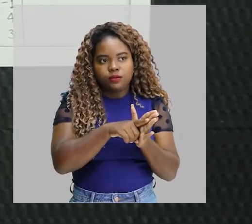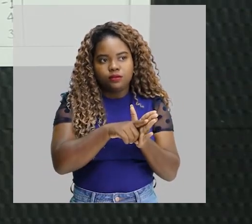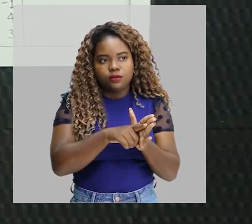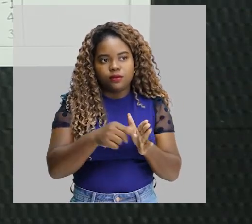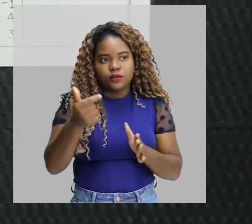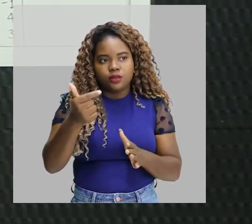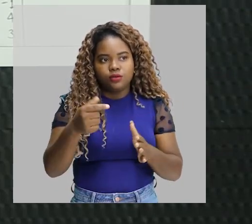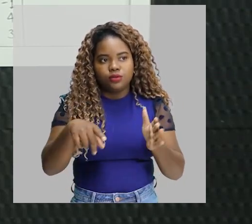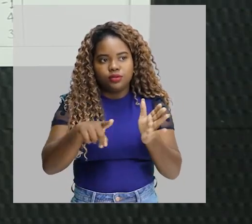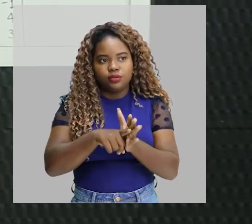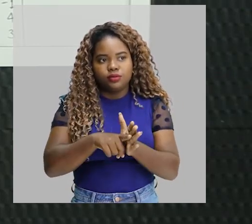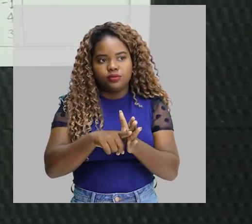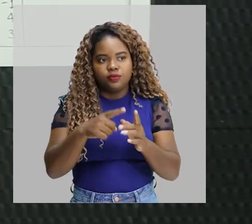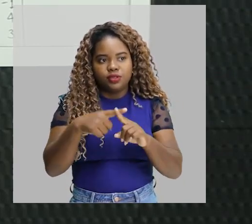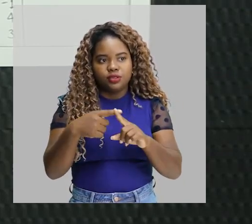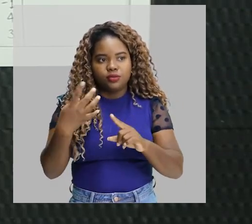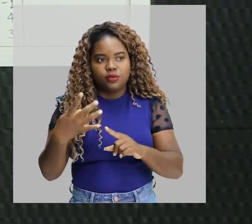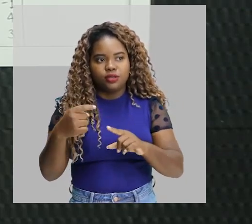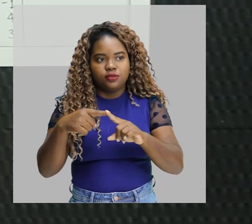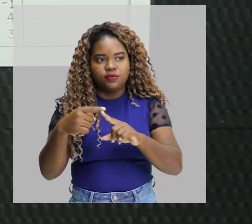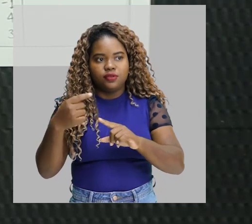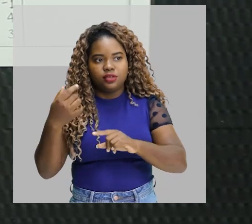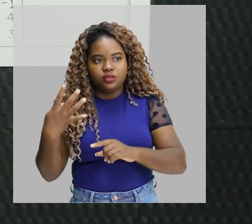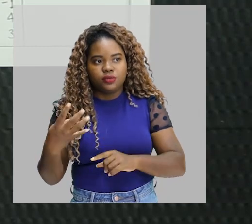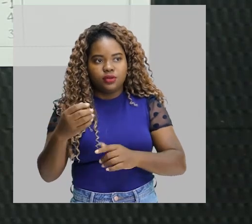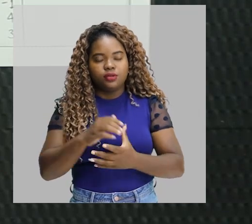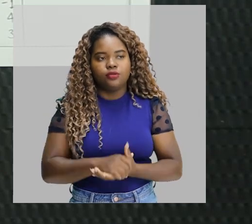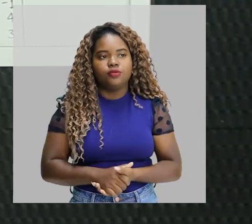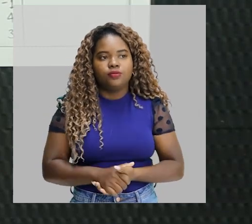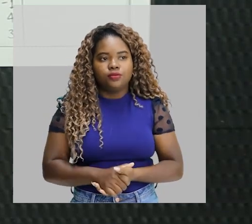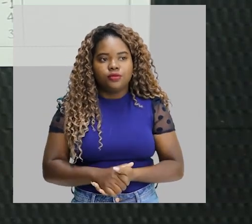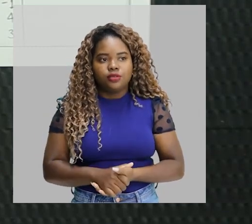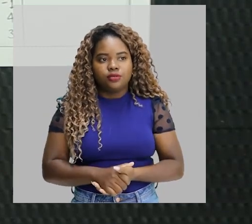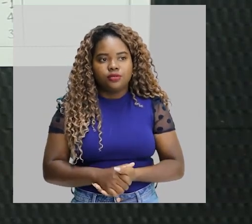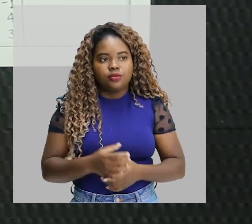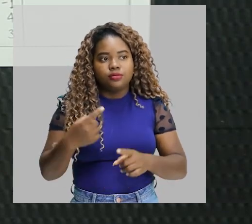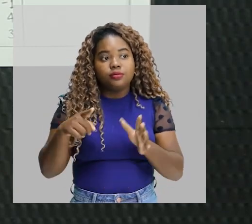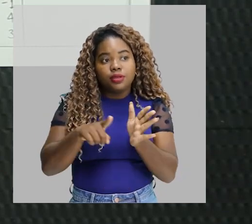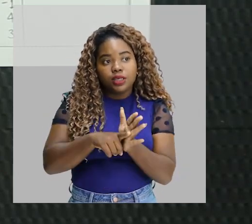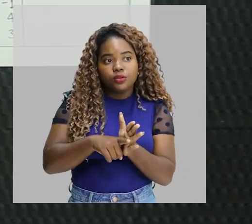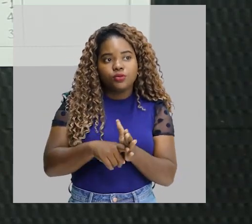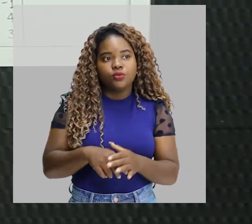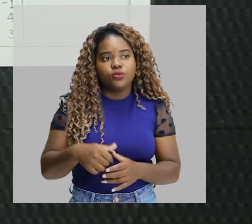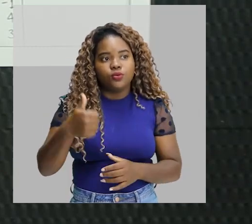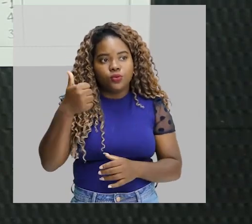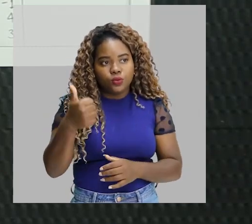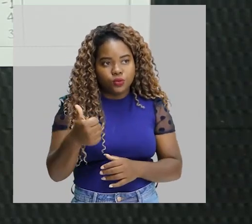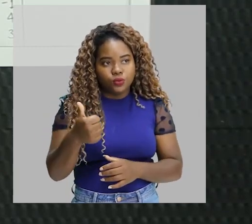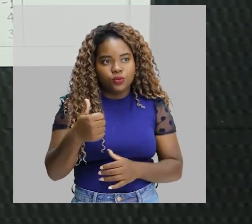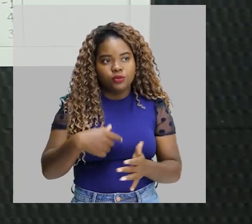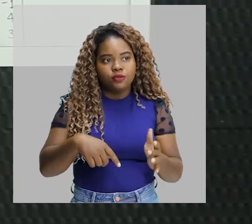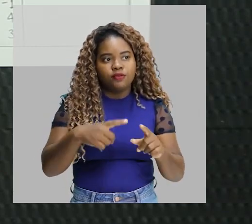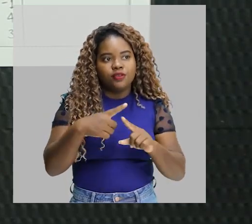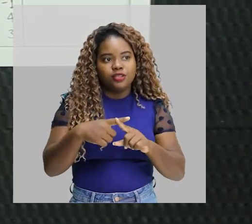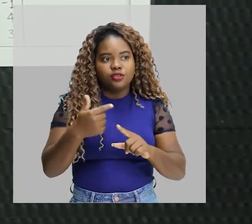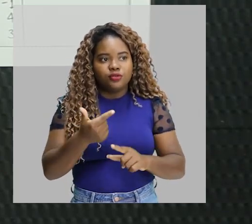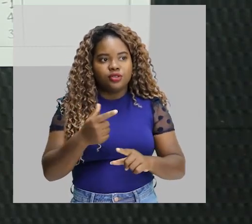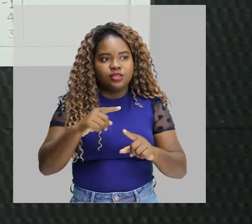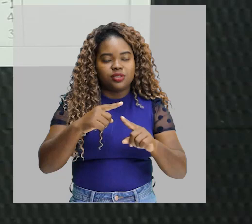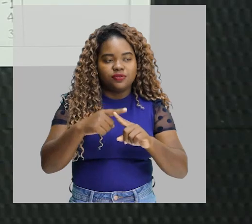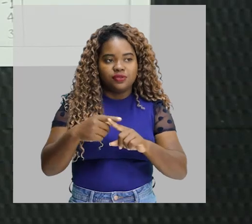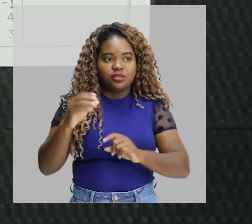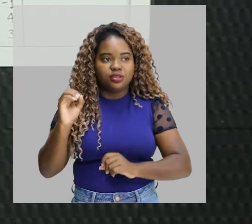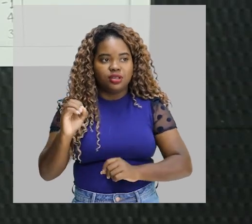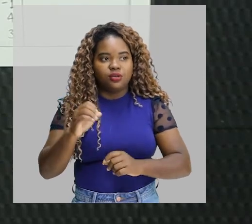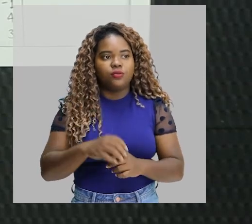dois vezes quatro vezes quatro menos um vezes